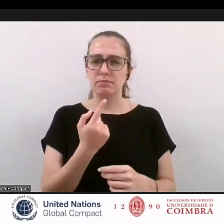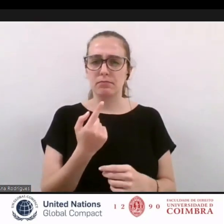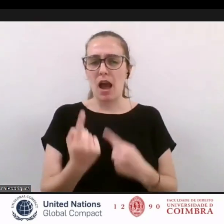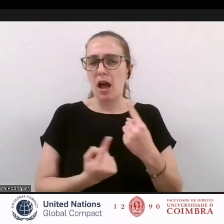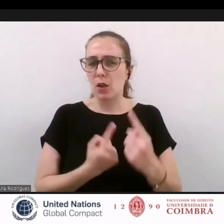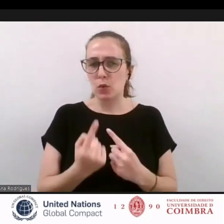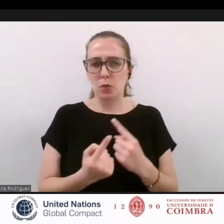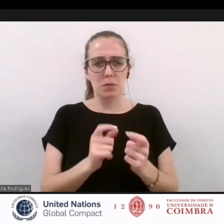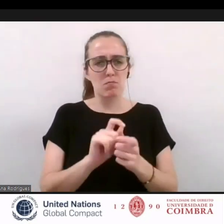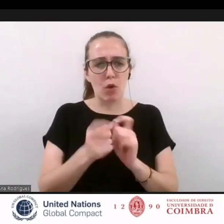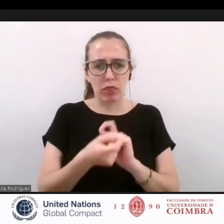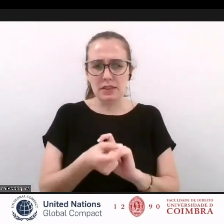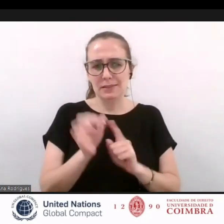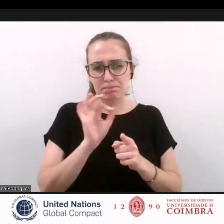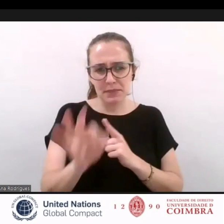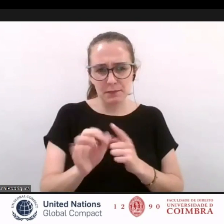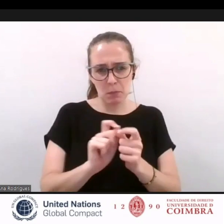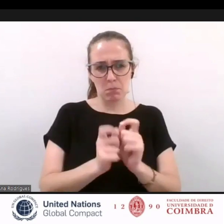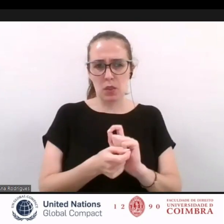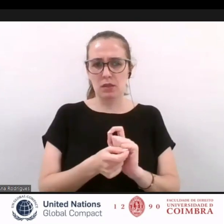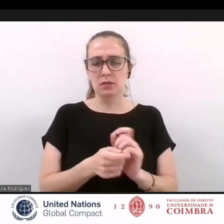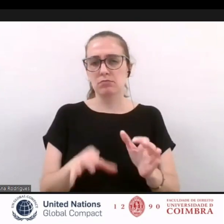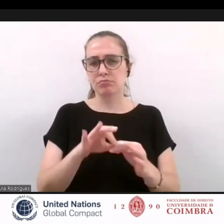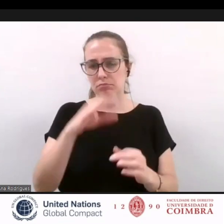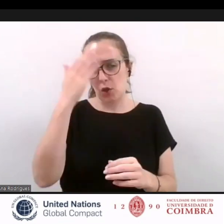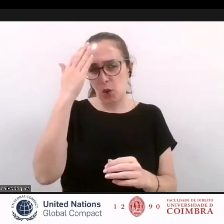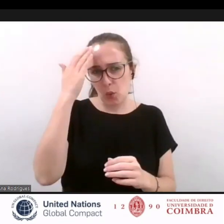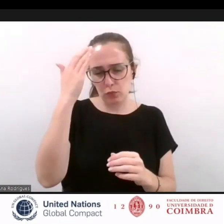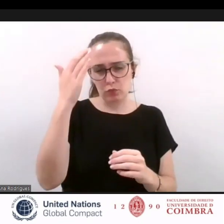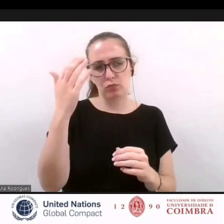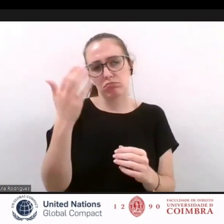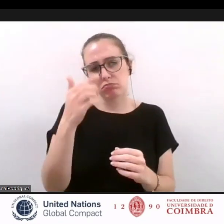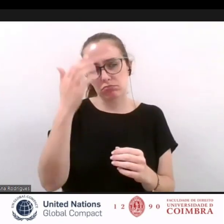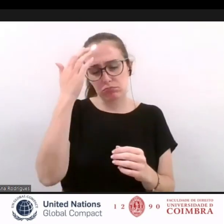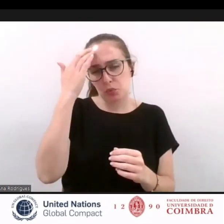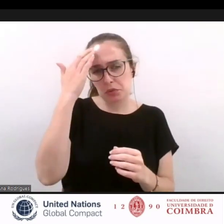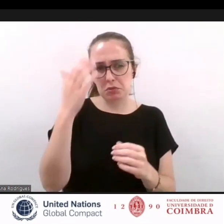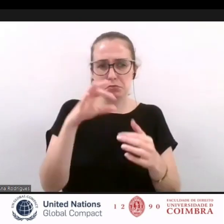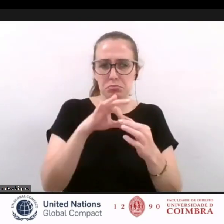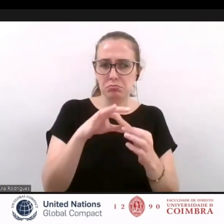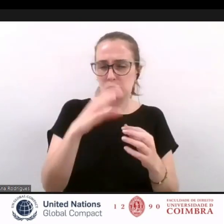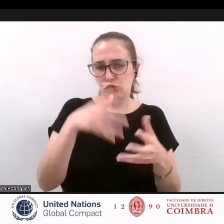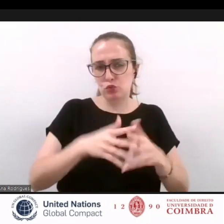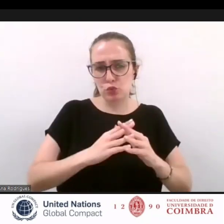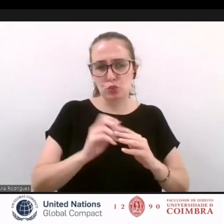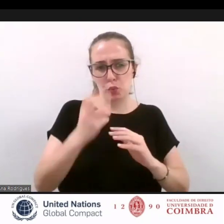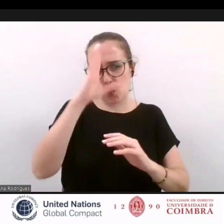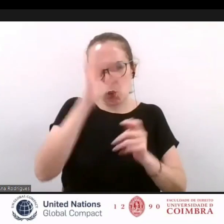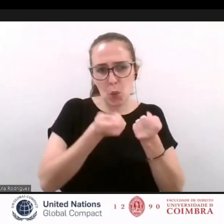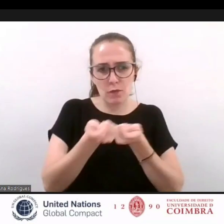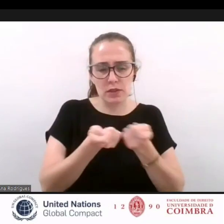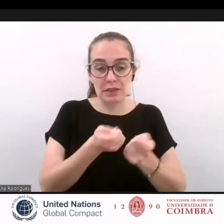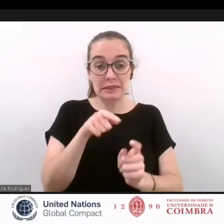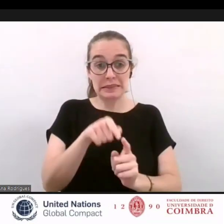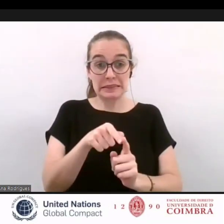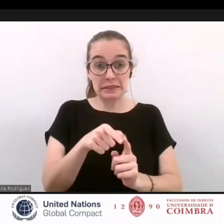à legislação ou à estrutura ou à governação que favoreçam a implementação da